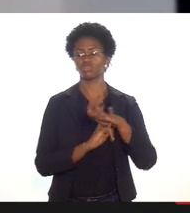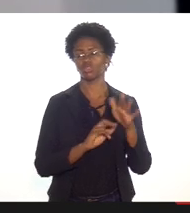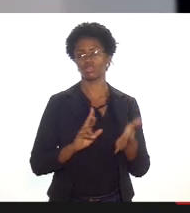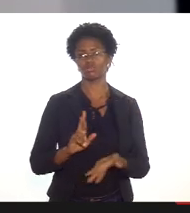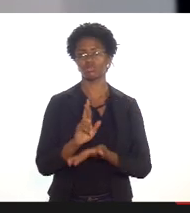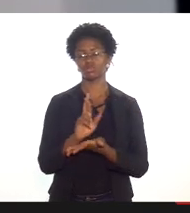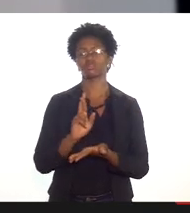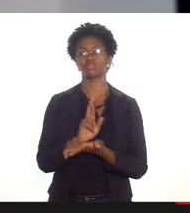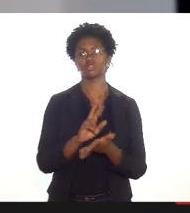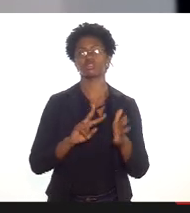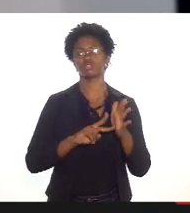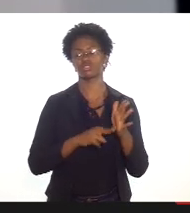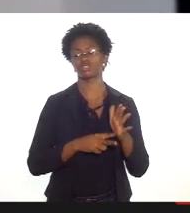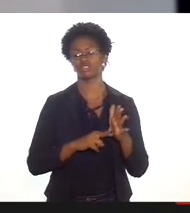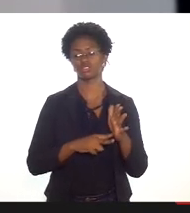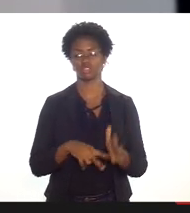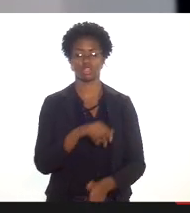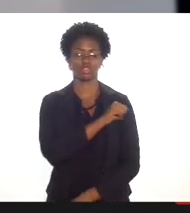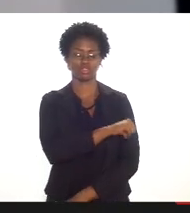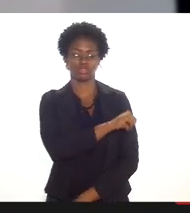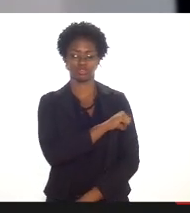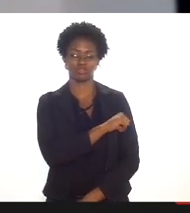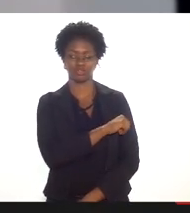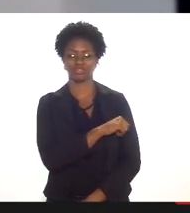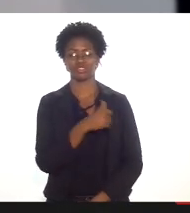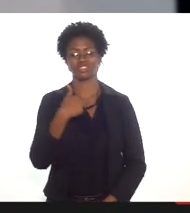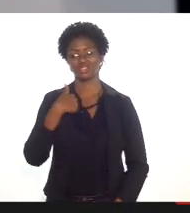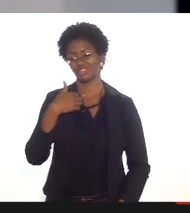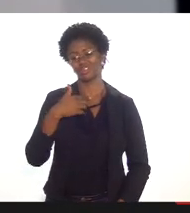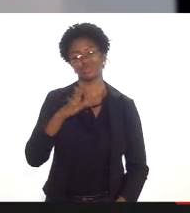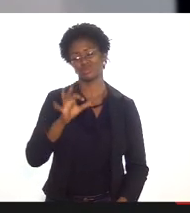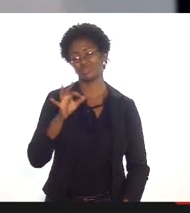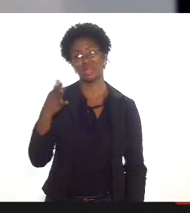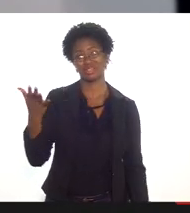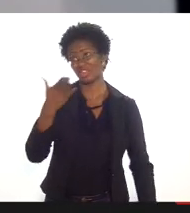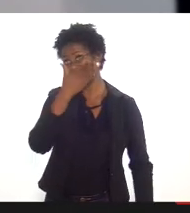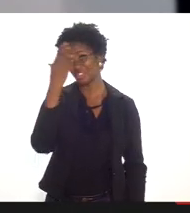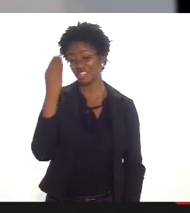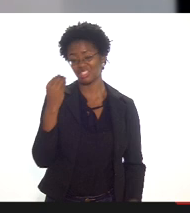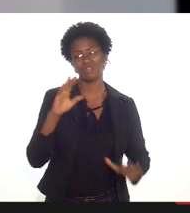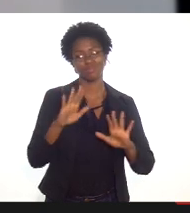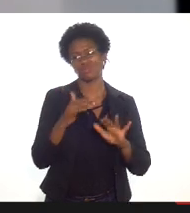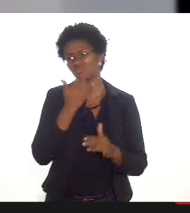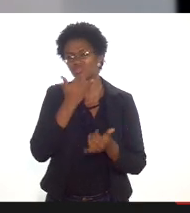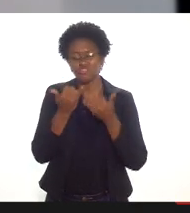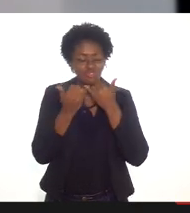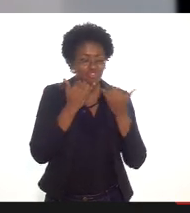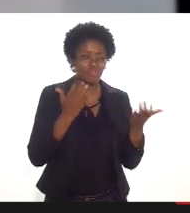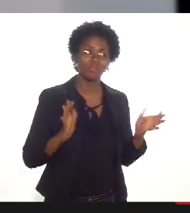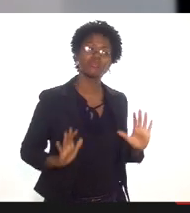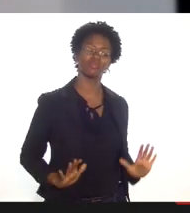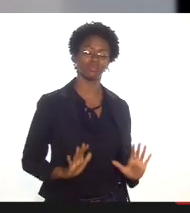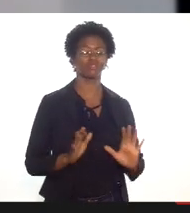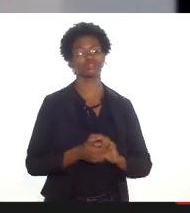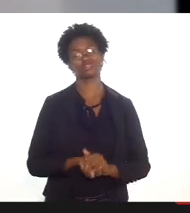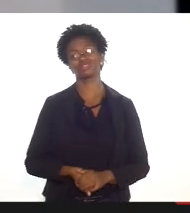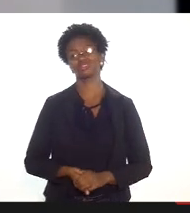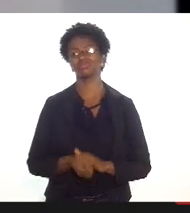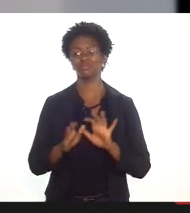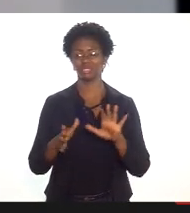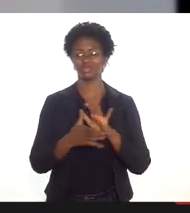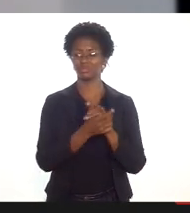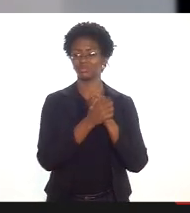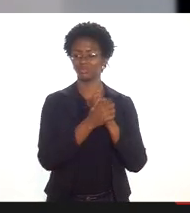como Sindicato de Enfermagem, certamente esqueci alguma, me desculpe. Quero cumprimentar também